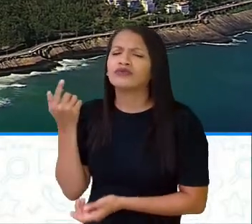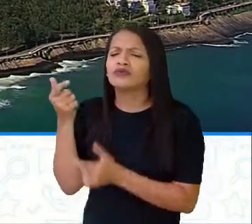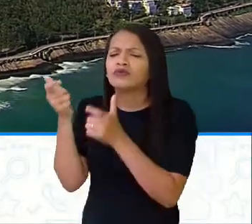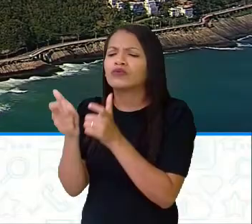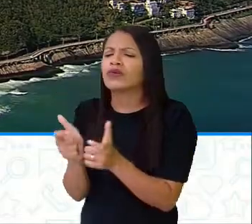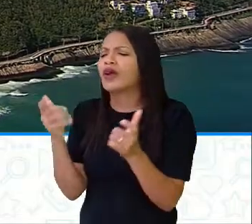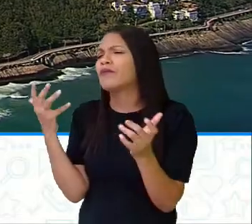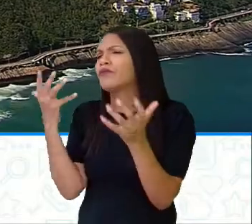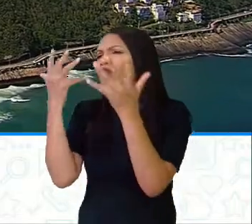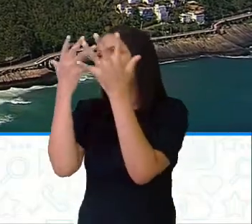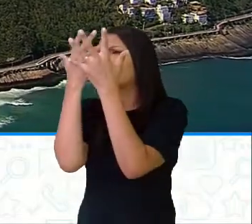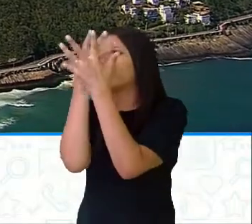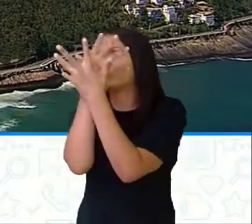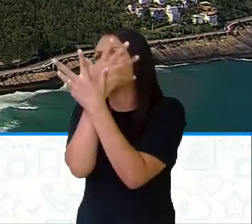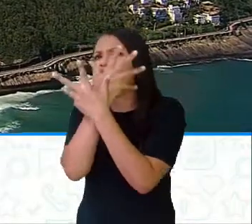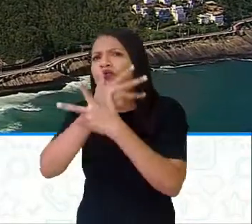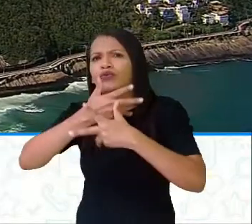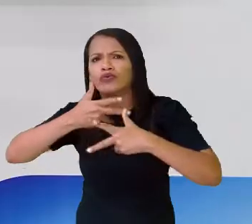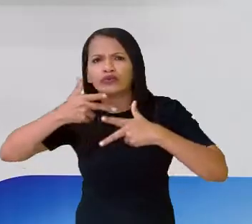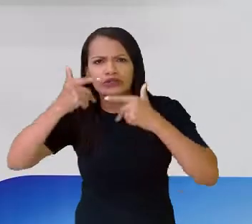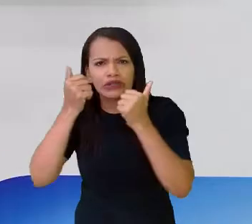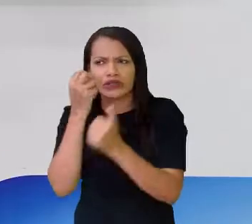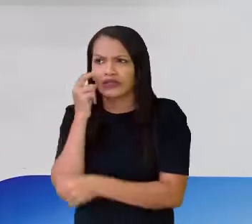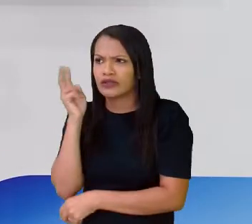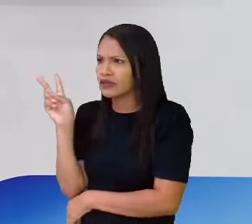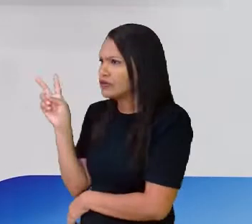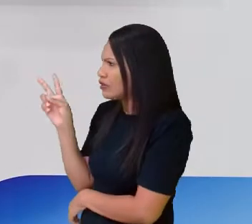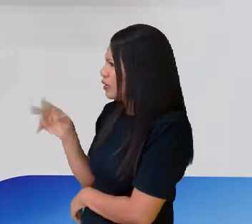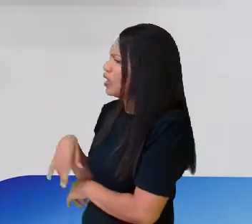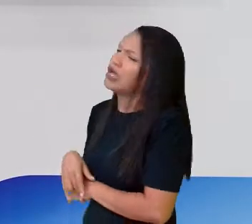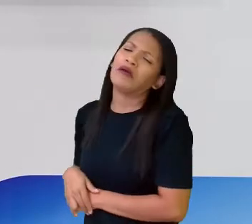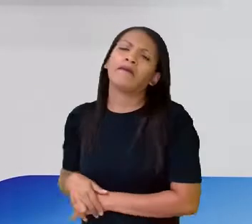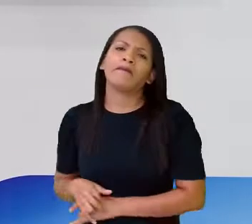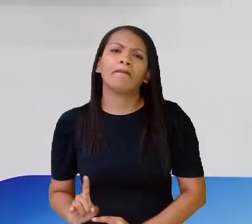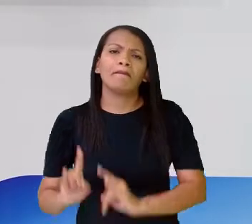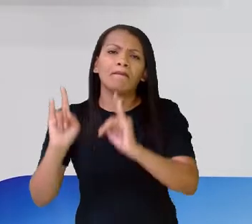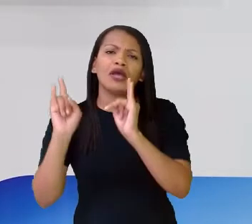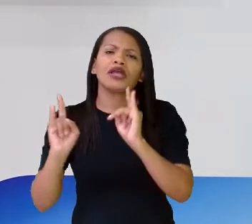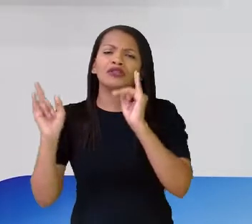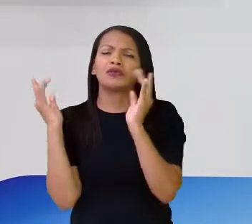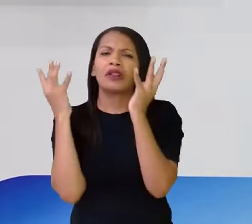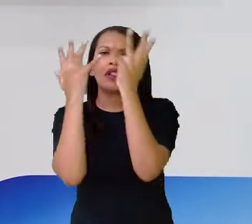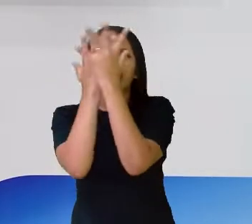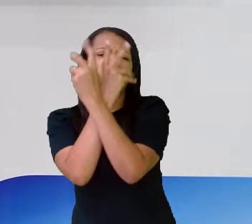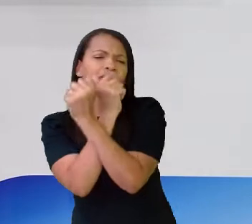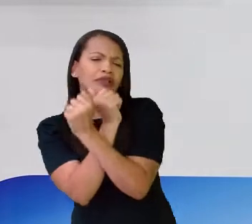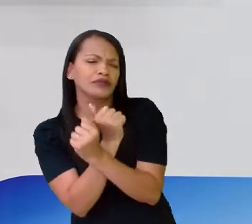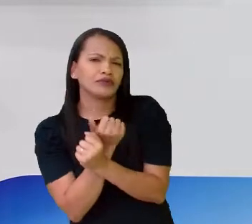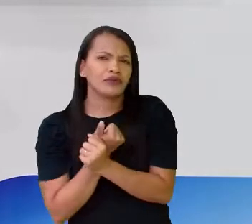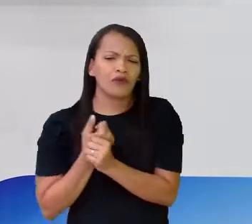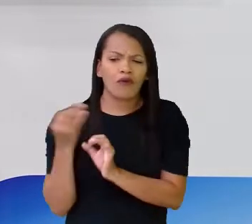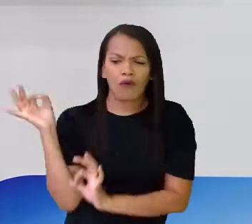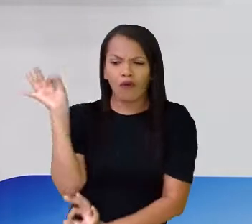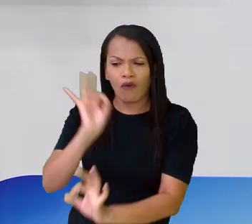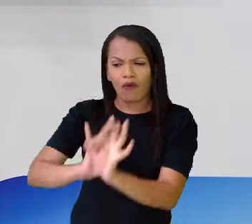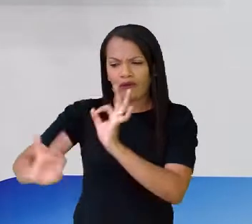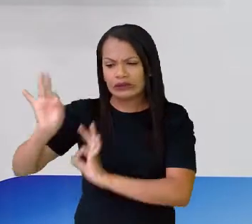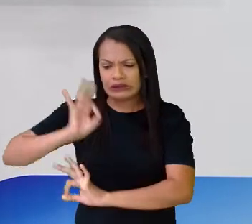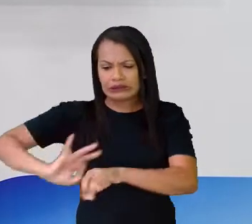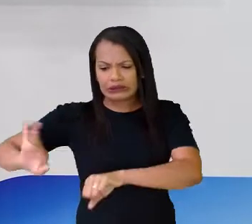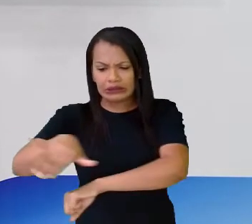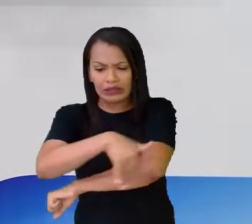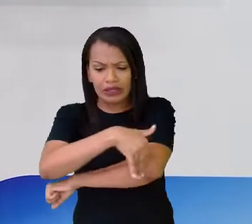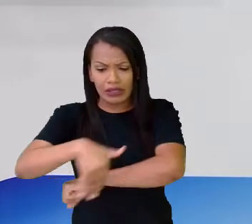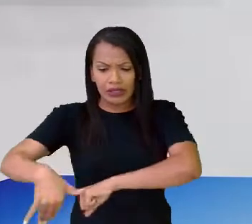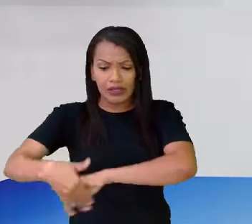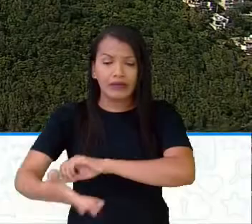está vendo aqui, ó, muitos prédios lindos, bonitos, organizados, com suas ruas arrumadas. E